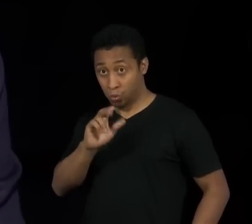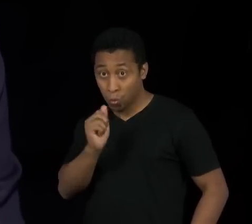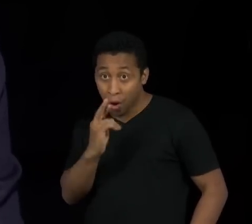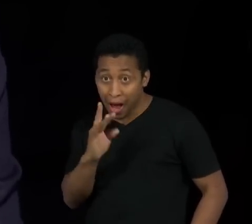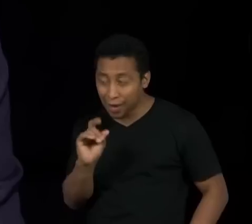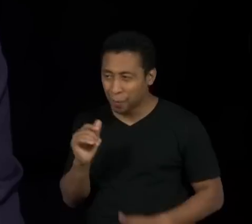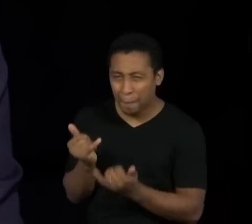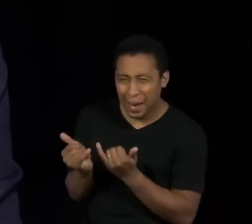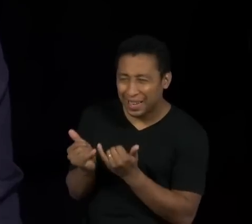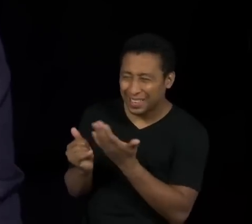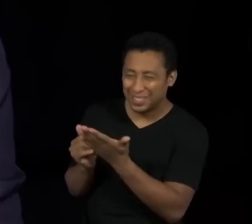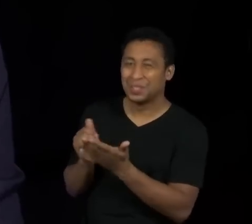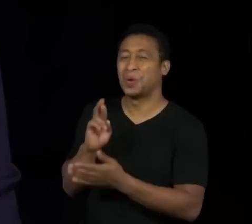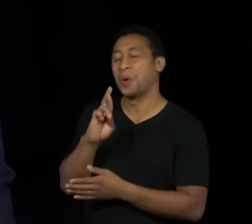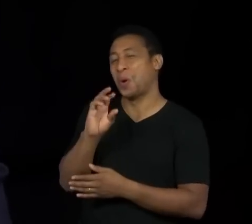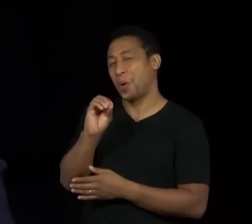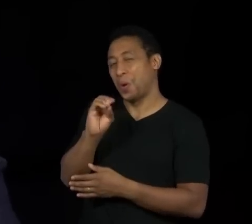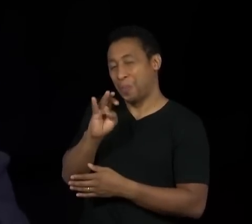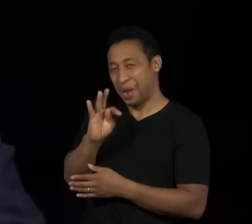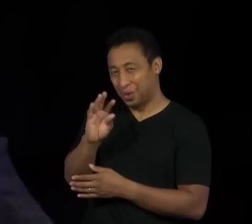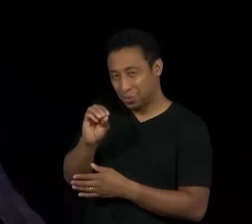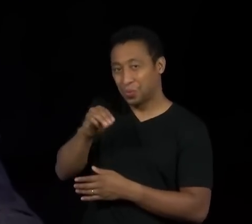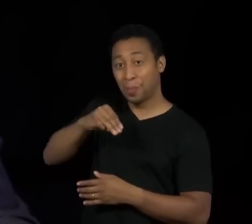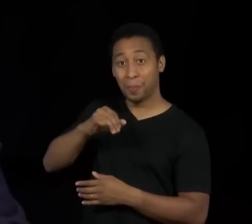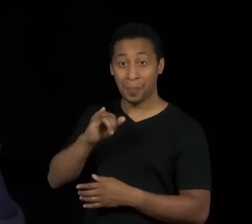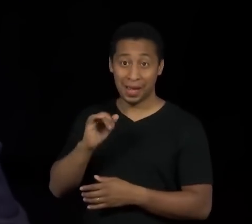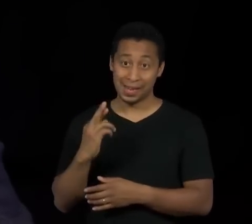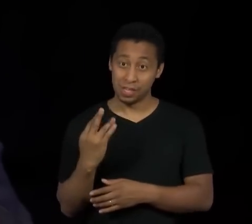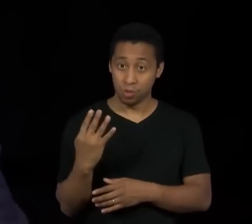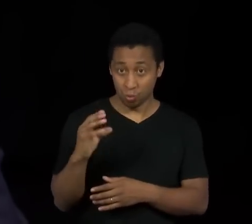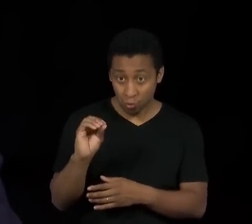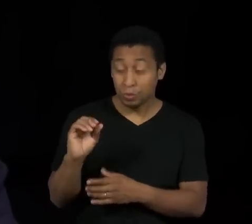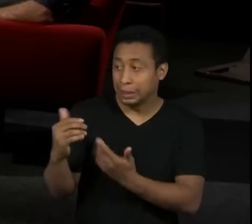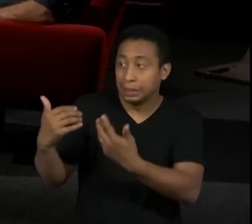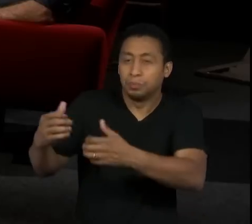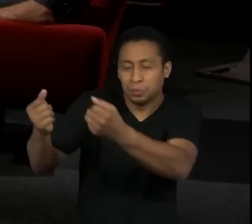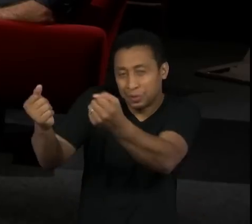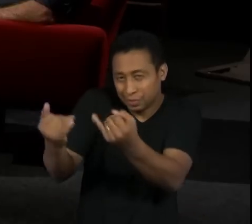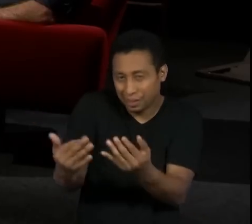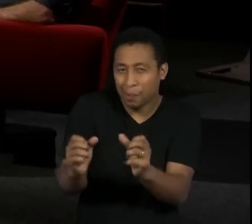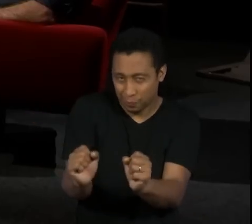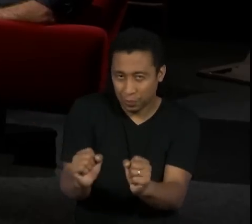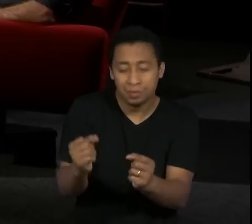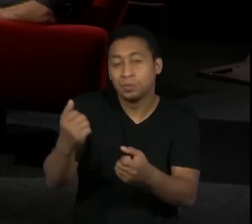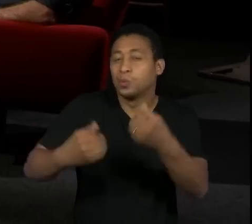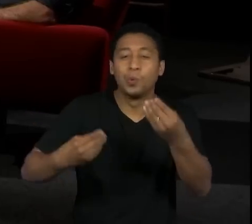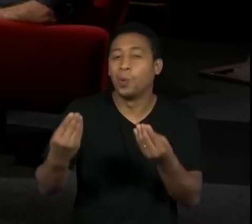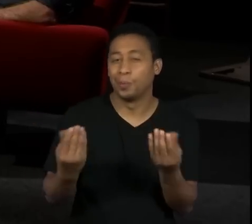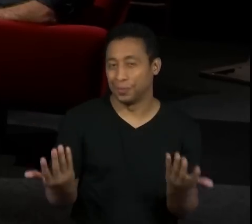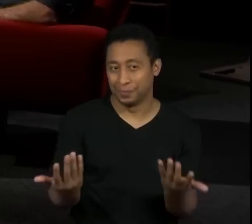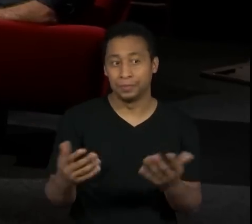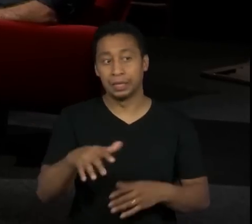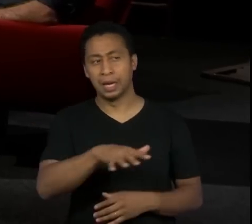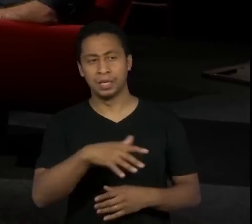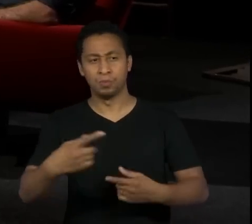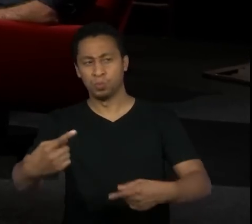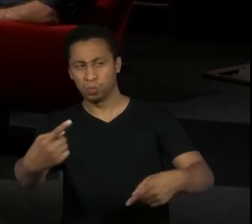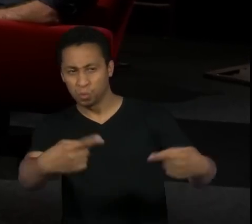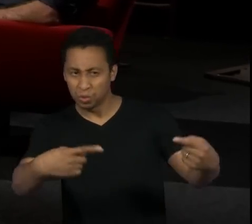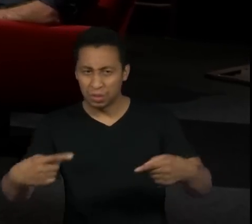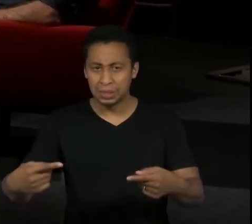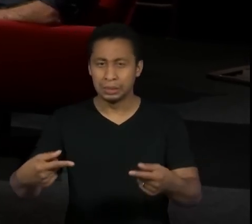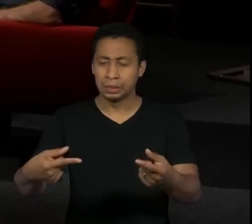mesmo, certamente ele vai saber nos dizer. Eduardo, esse sistema político,